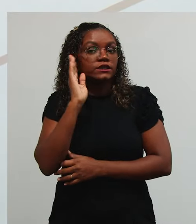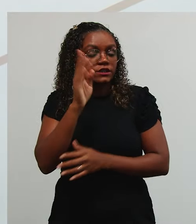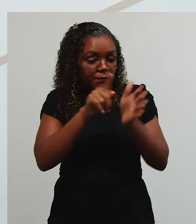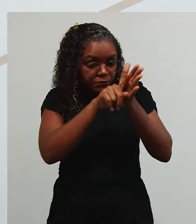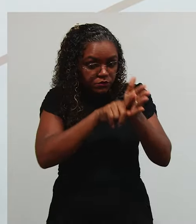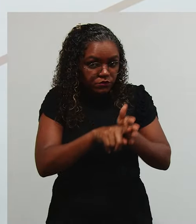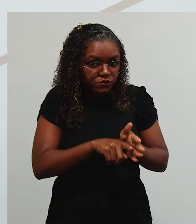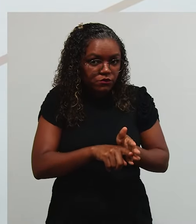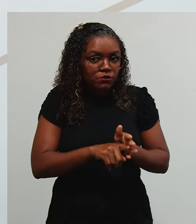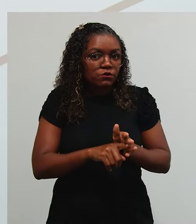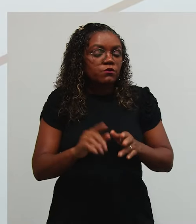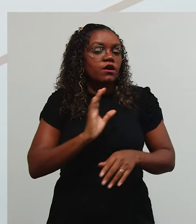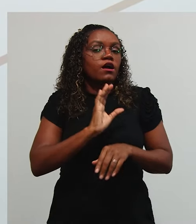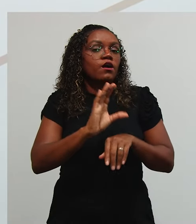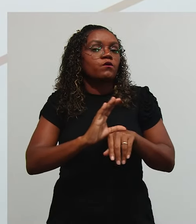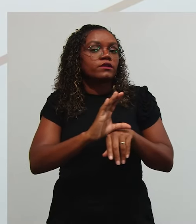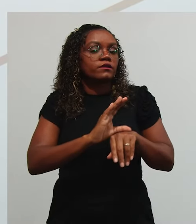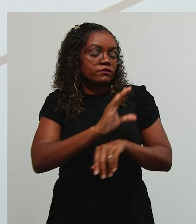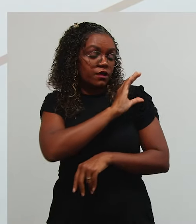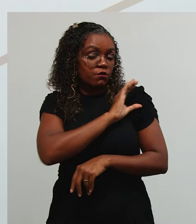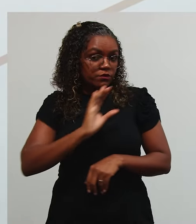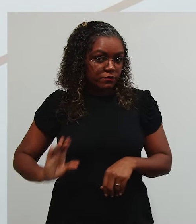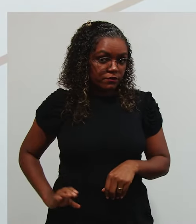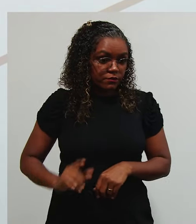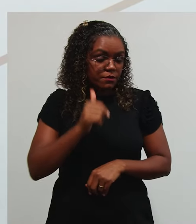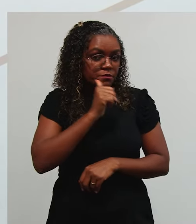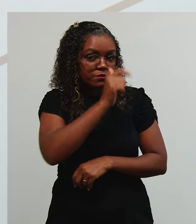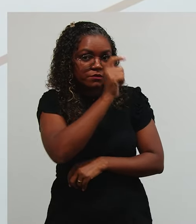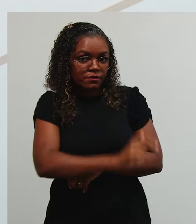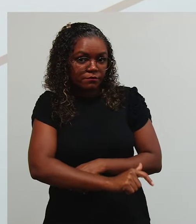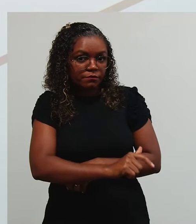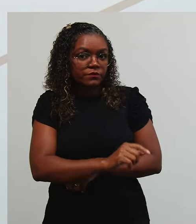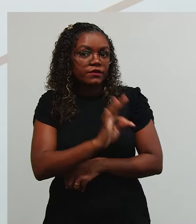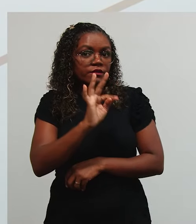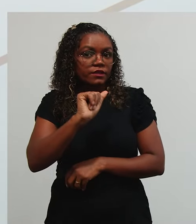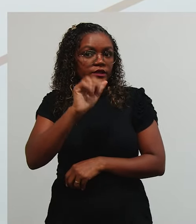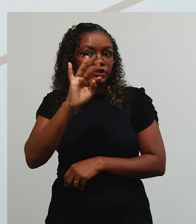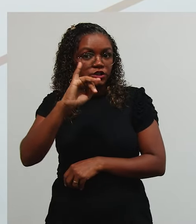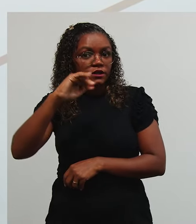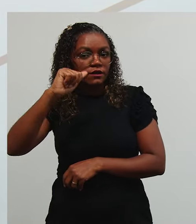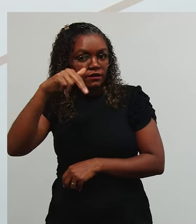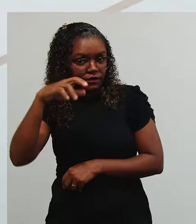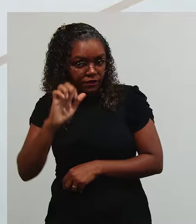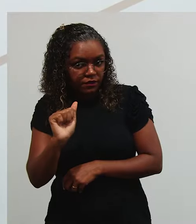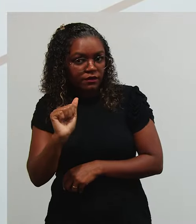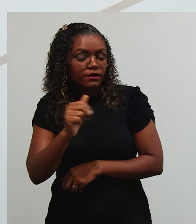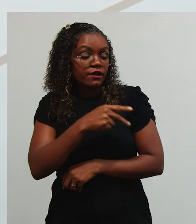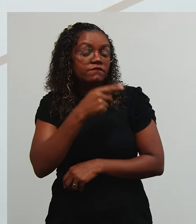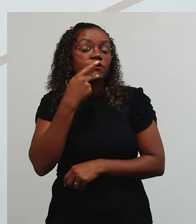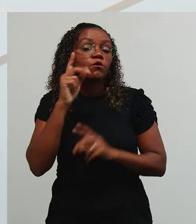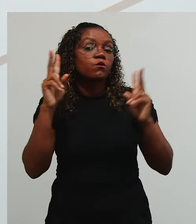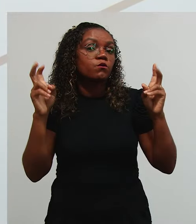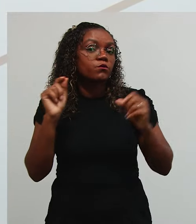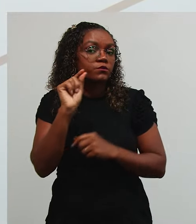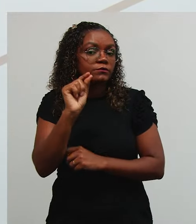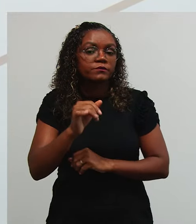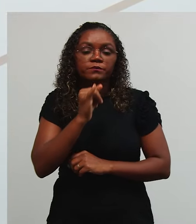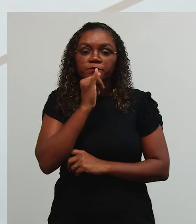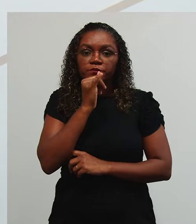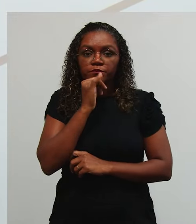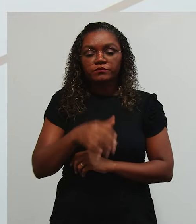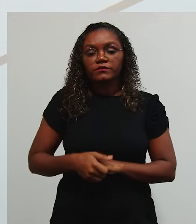tributário coordenado pela Professora Tatiana pistelli que disse que na realidade eh se a gente não